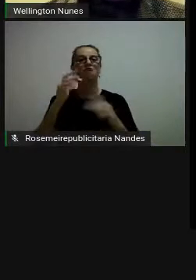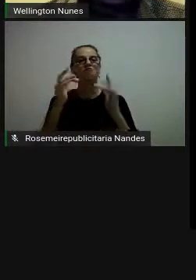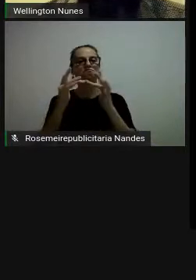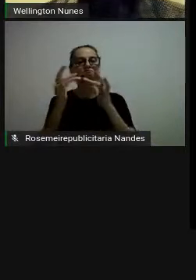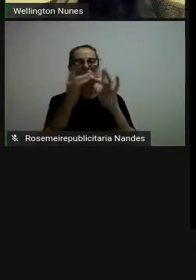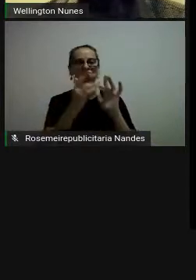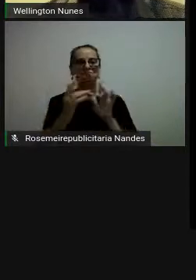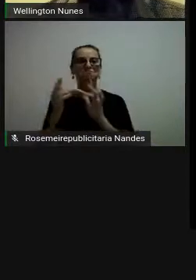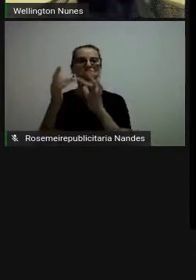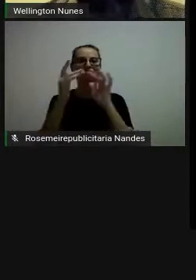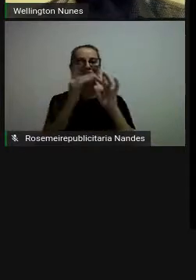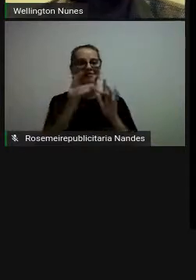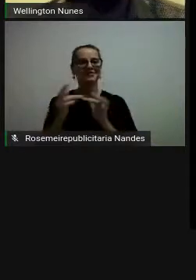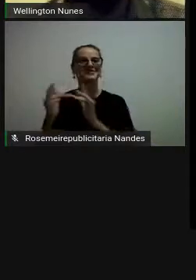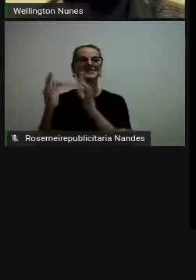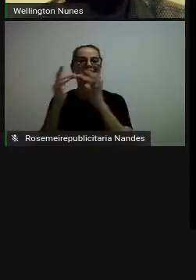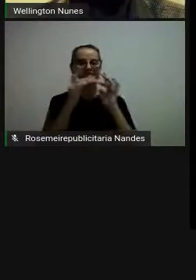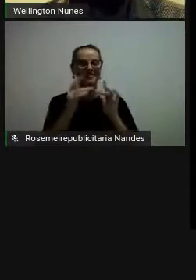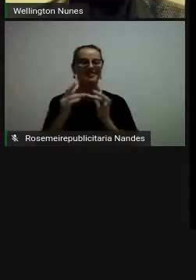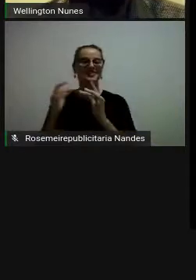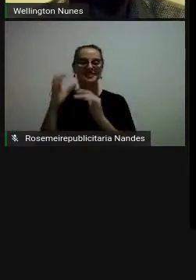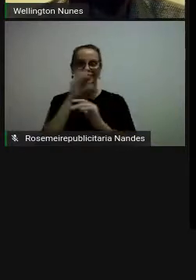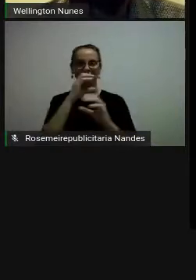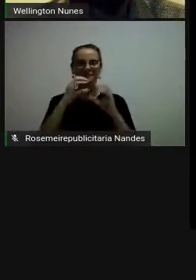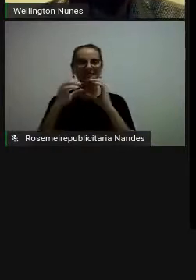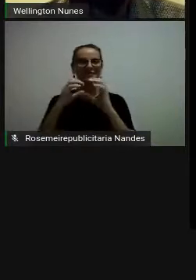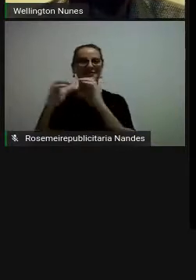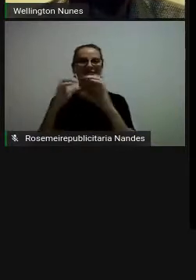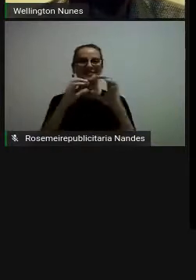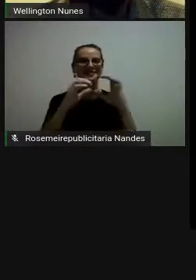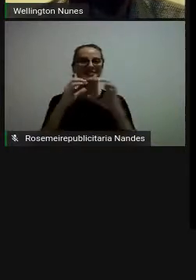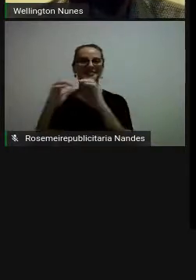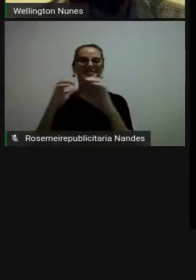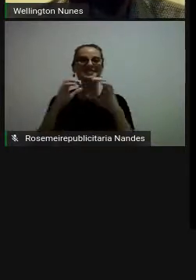conectados, geoconectados, vamos dizer dessa forma,